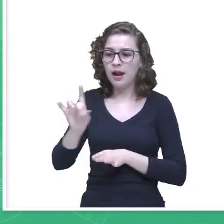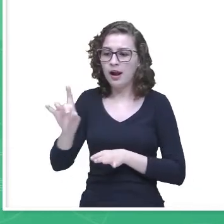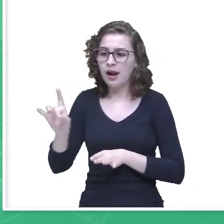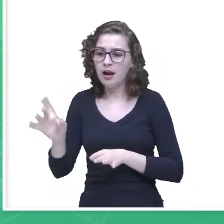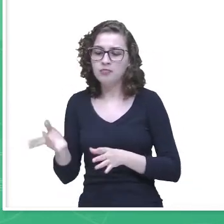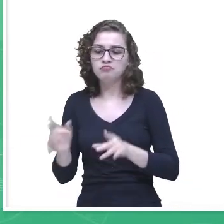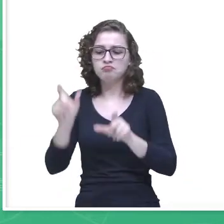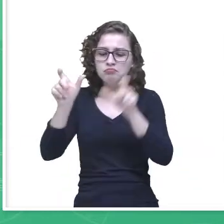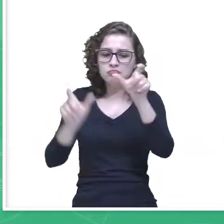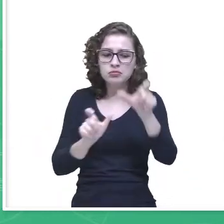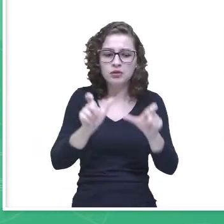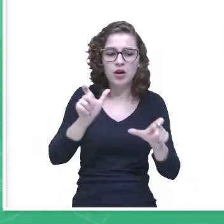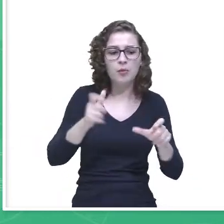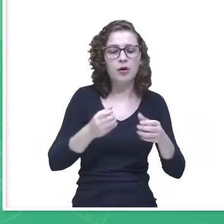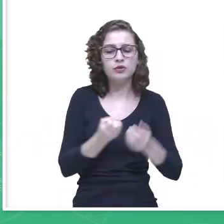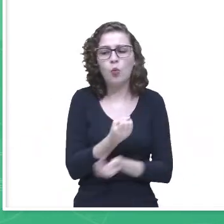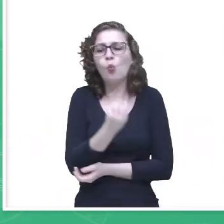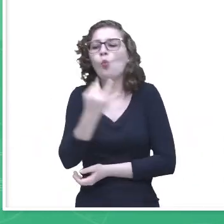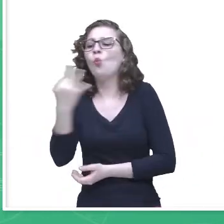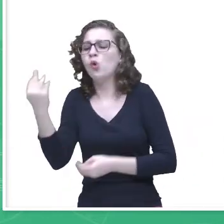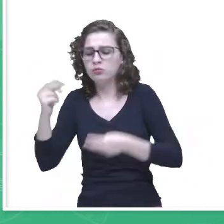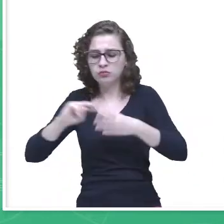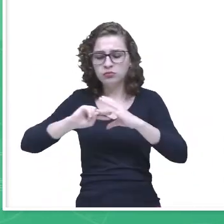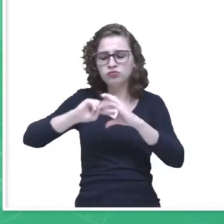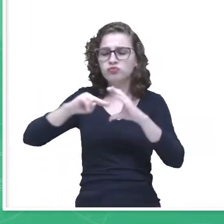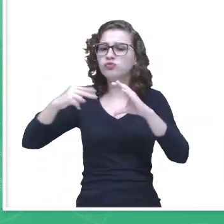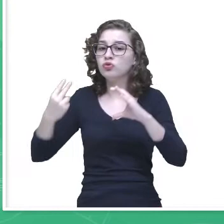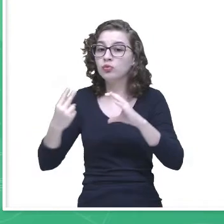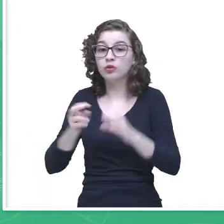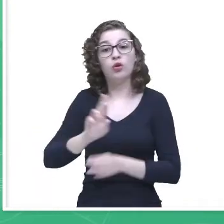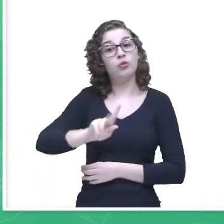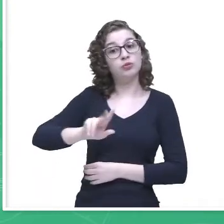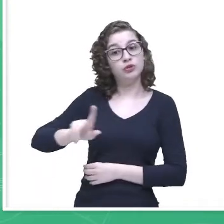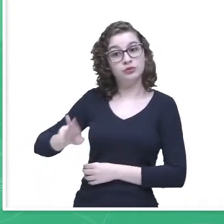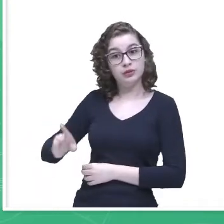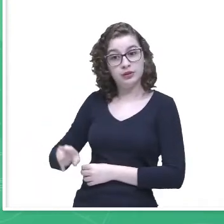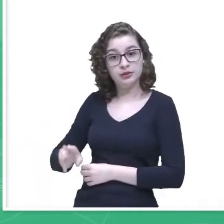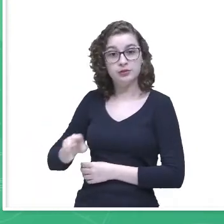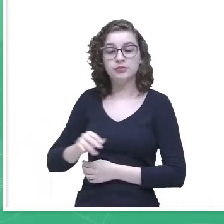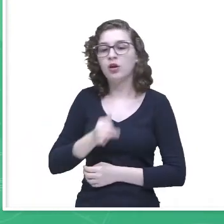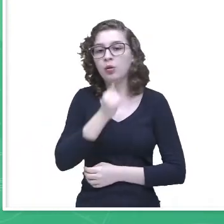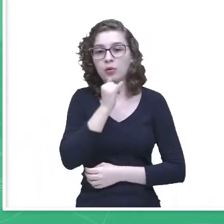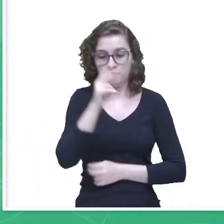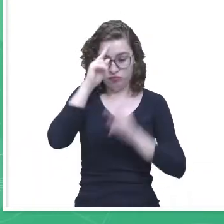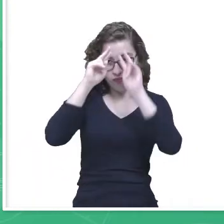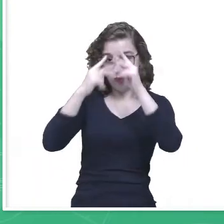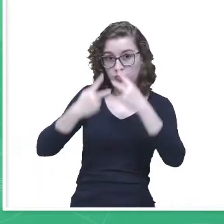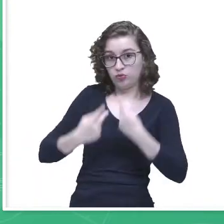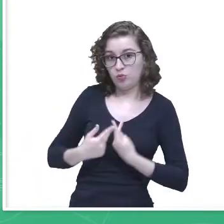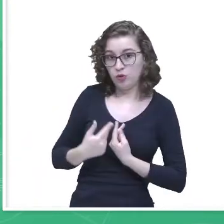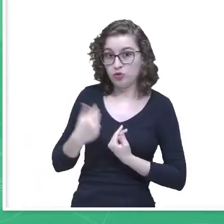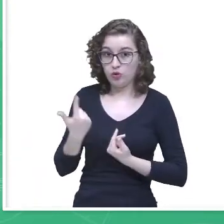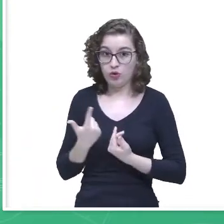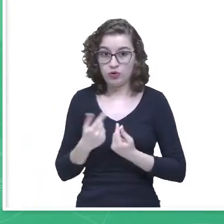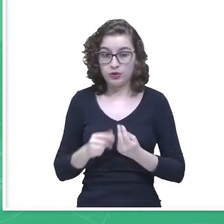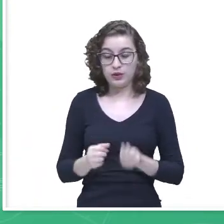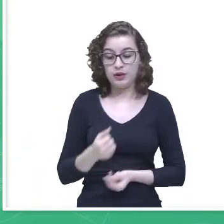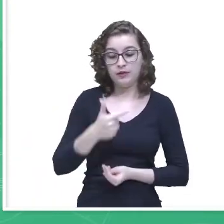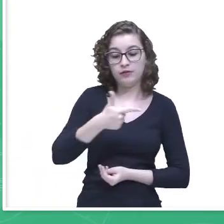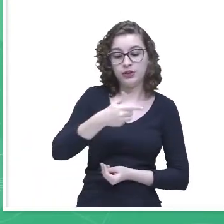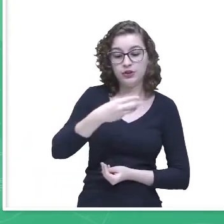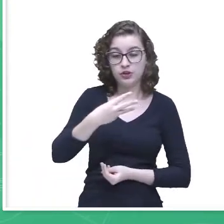de cromossomos diferentes, tá bom? No nosso caso, nós seres humanos, nós temos 23